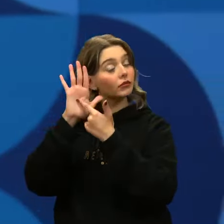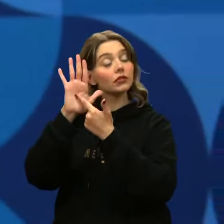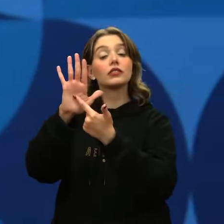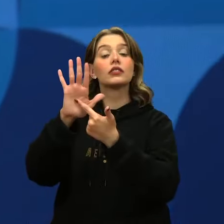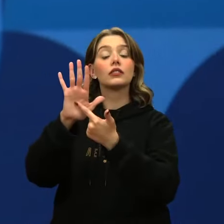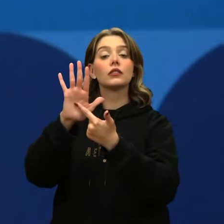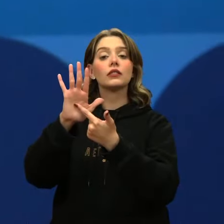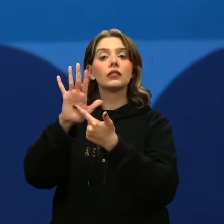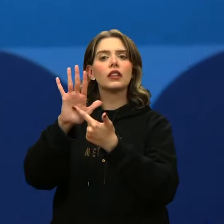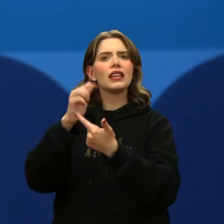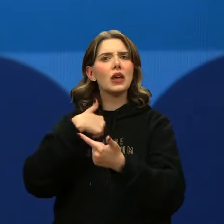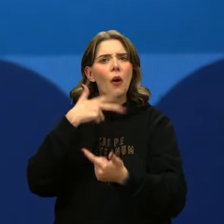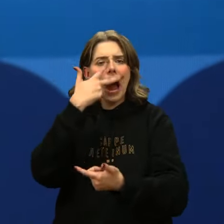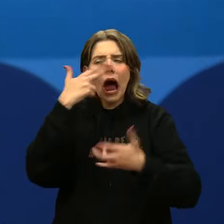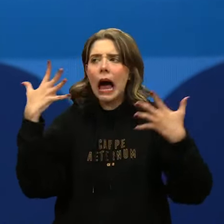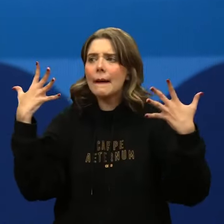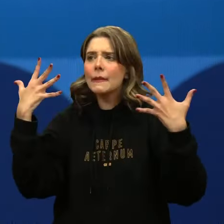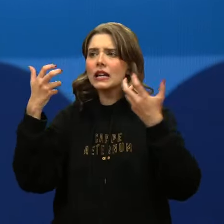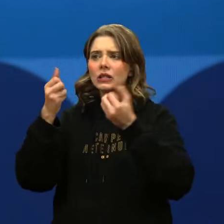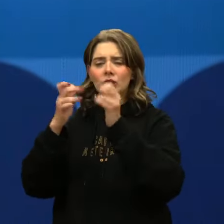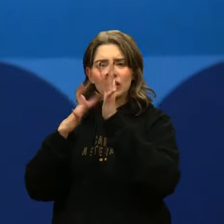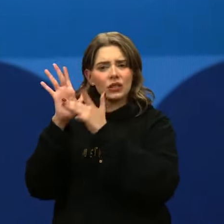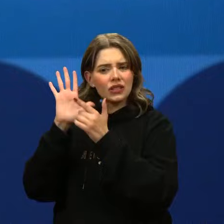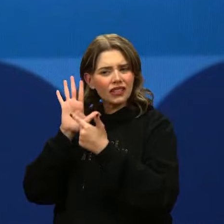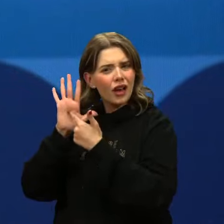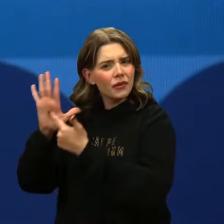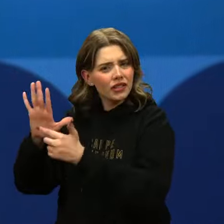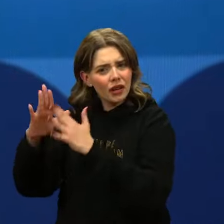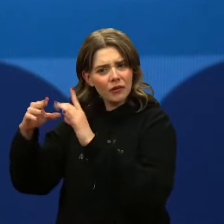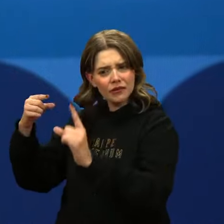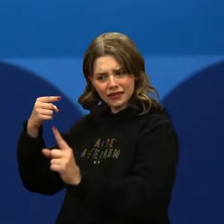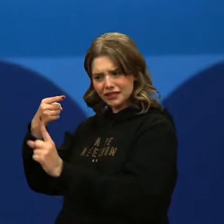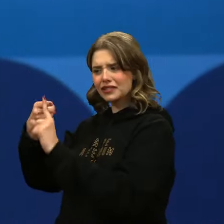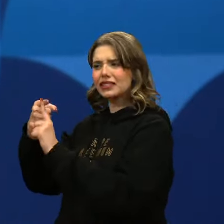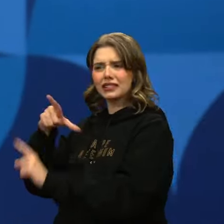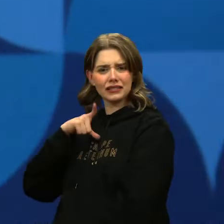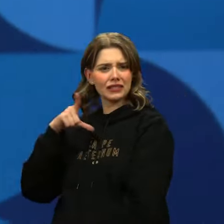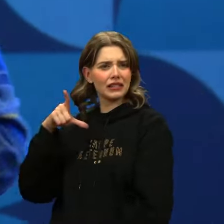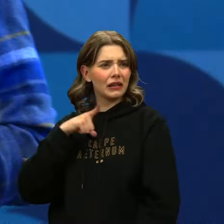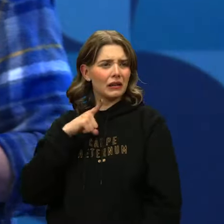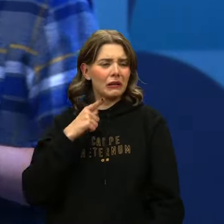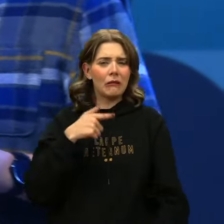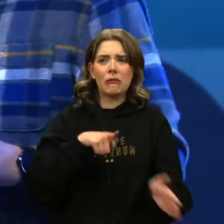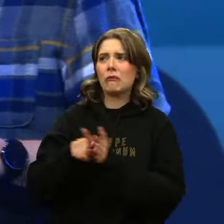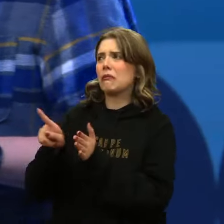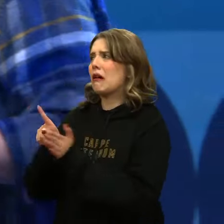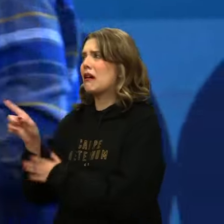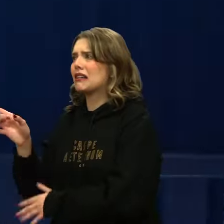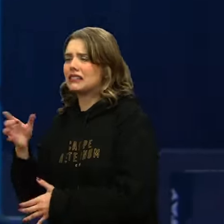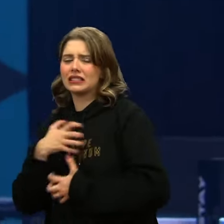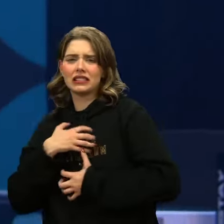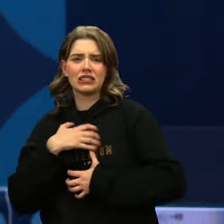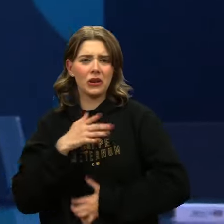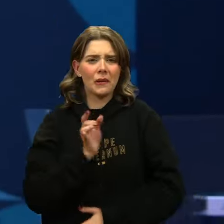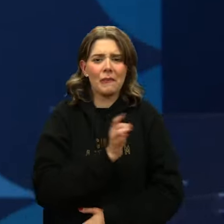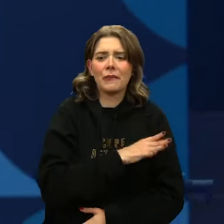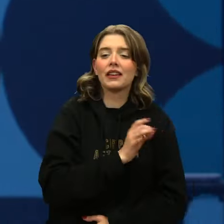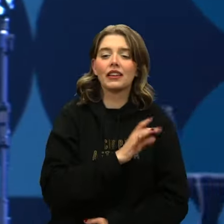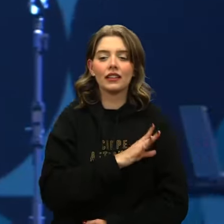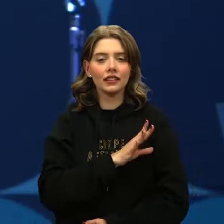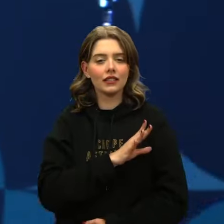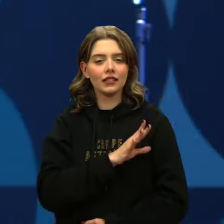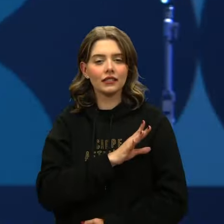forma como Jesus se apresenta para uma igreja que tinha tantas dúvidas, tantos medos, tantos receios. Jesus começa dizendo,